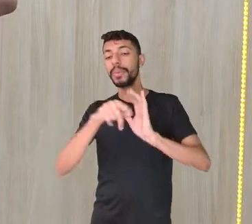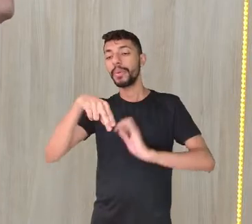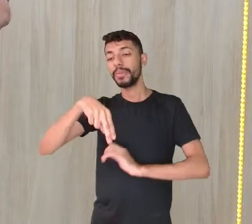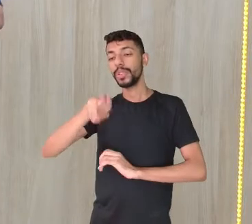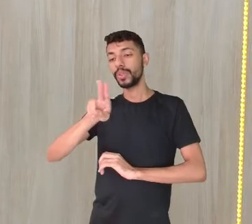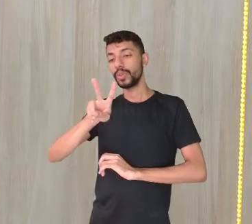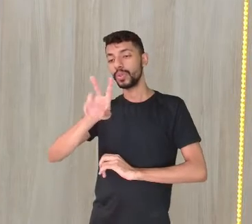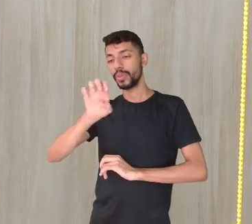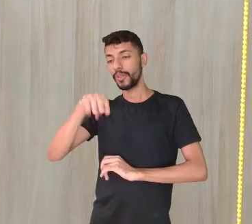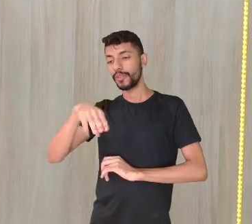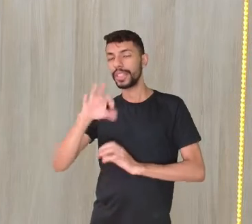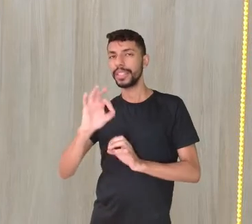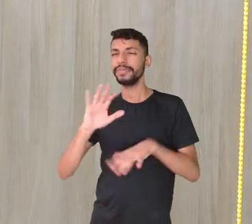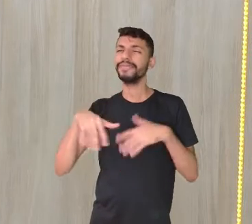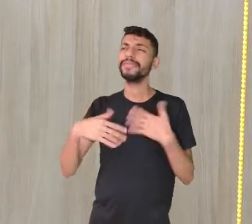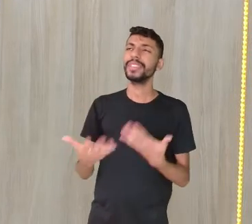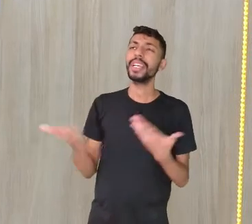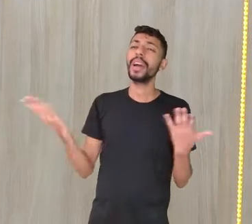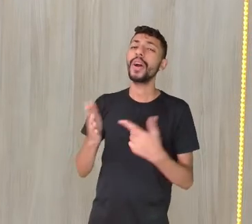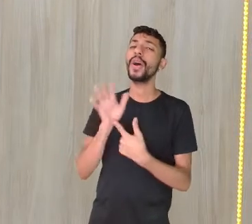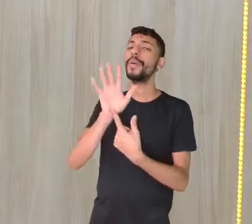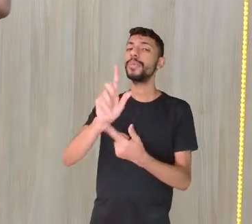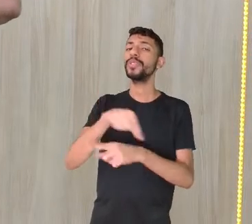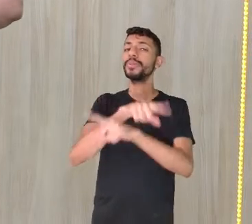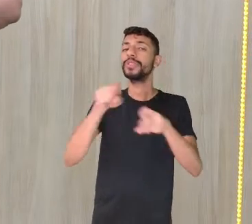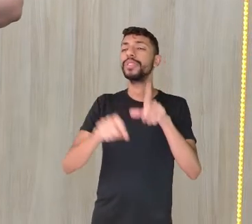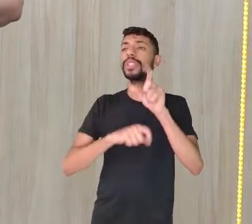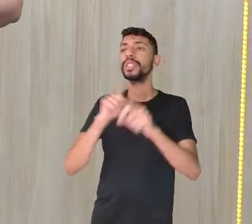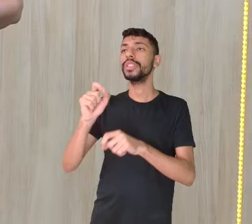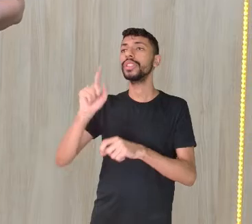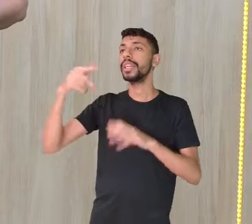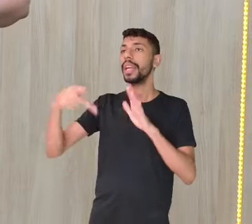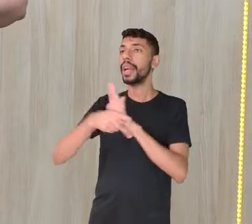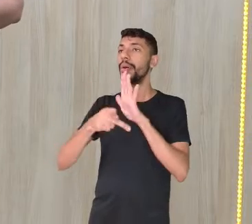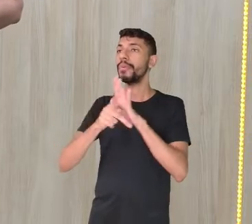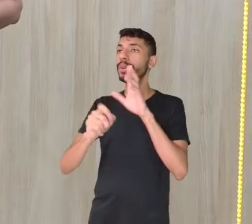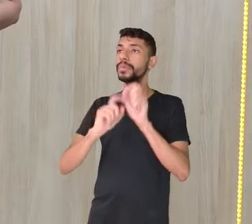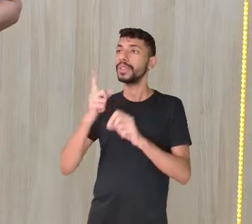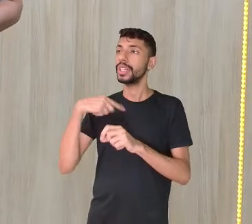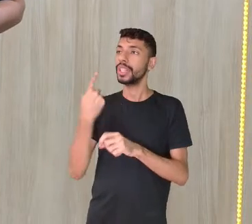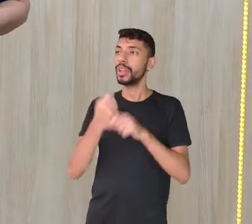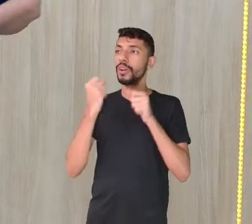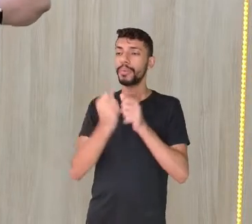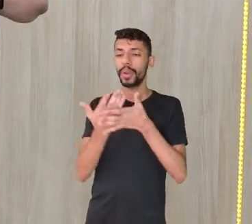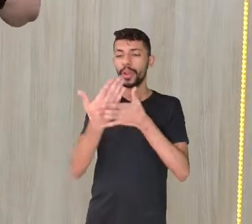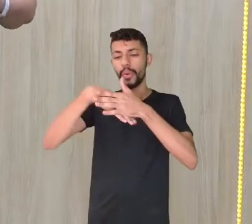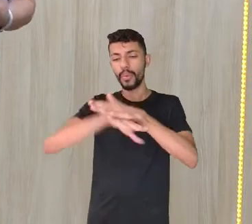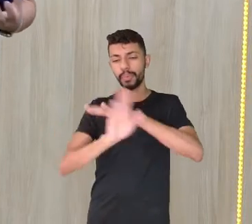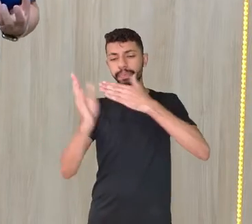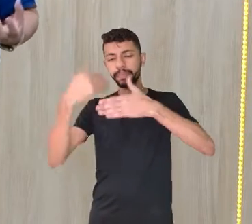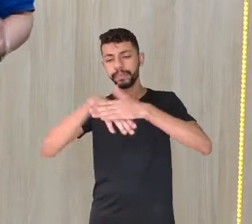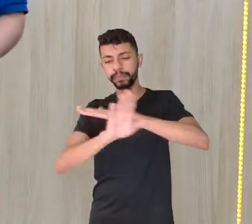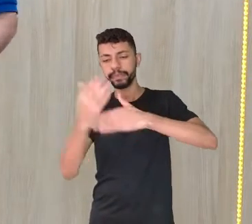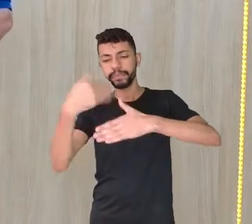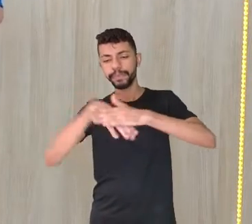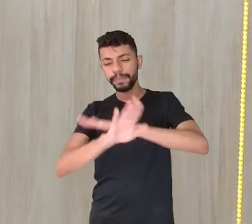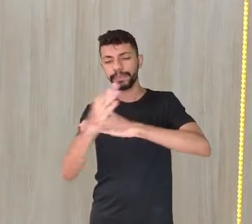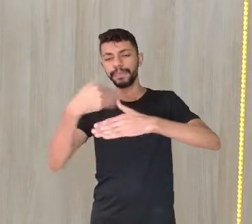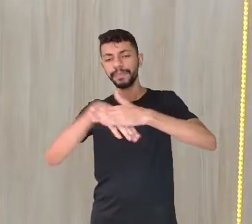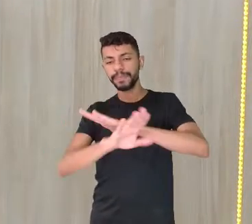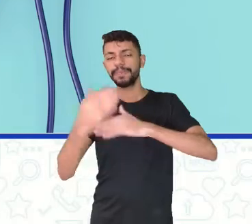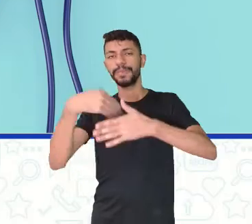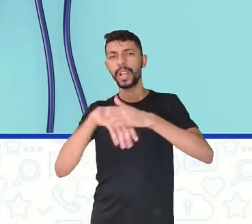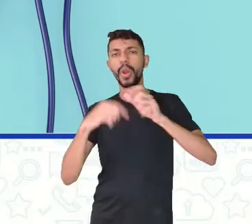aqui também a gente vai demonstrar a vocês que a nuvem é um local onde a gente vai poder armazenar músicas,